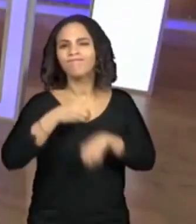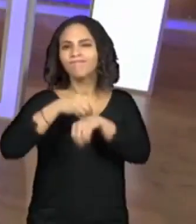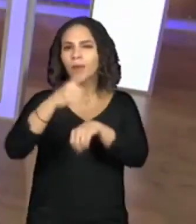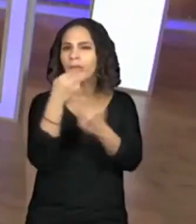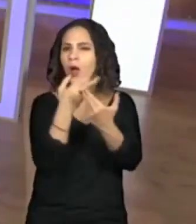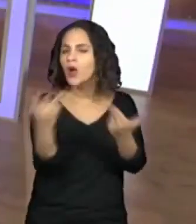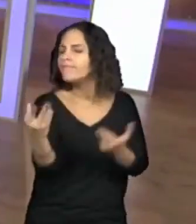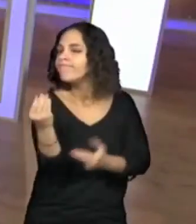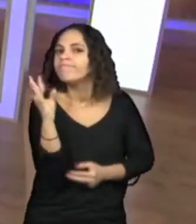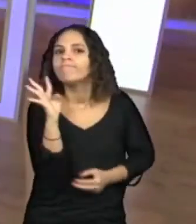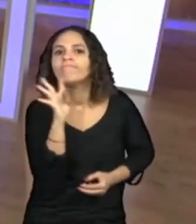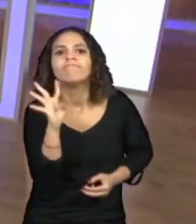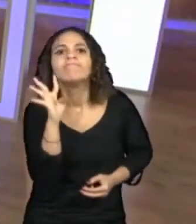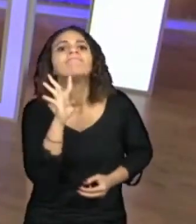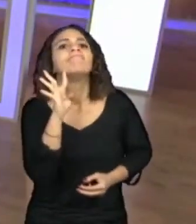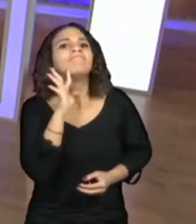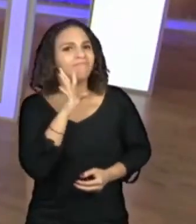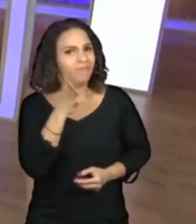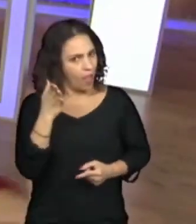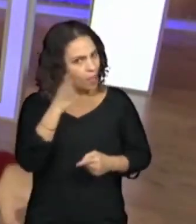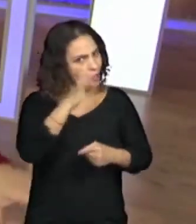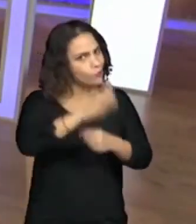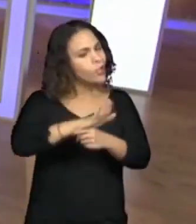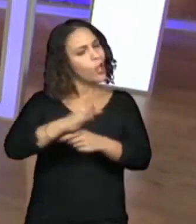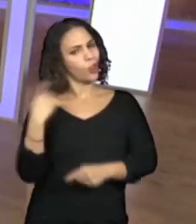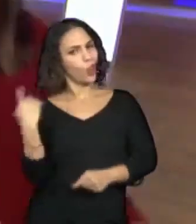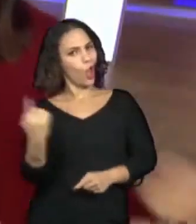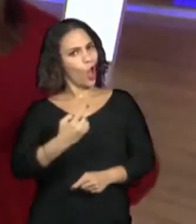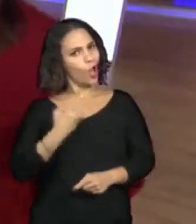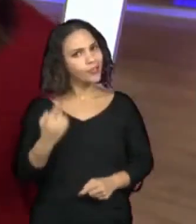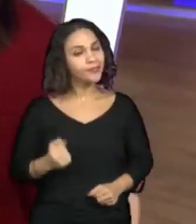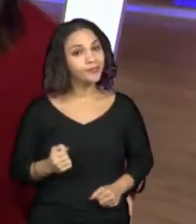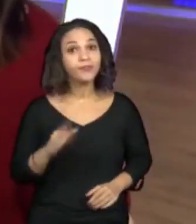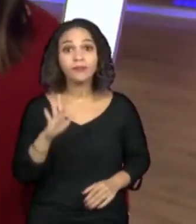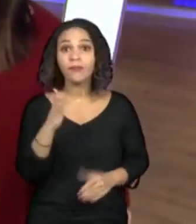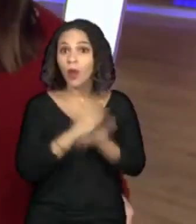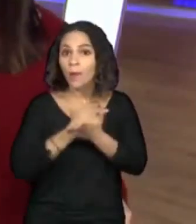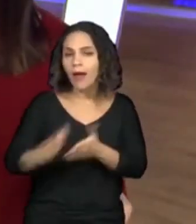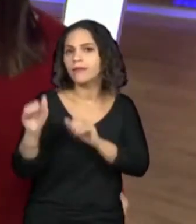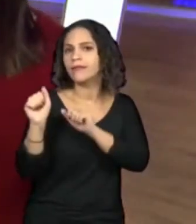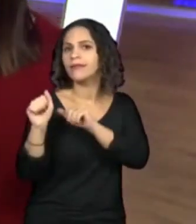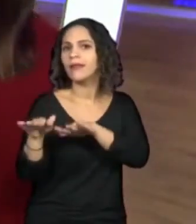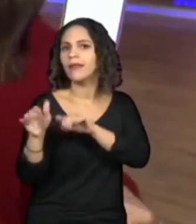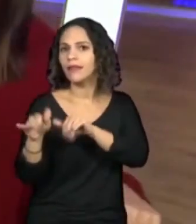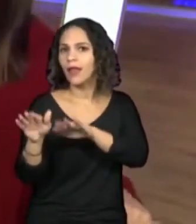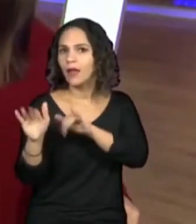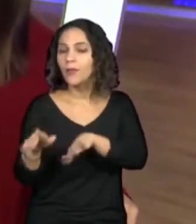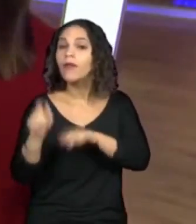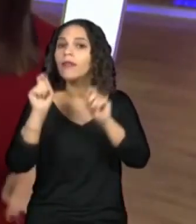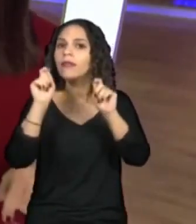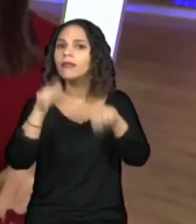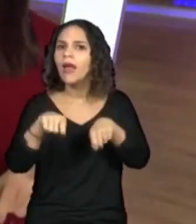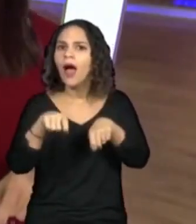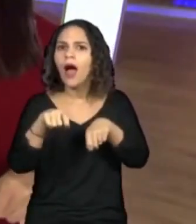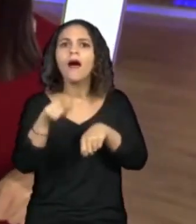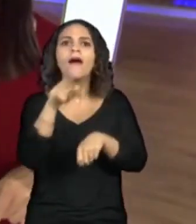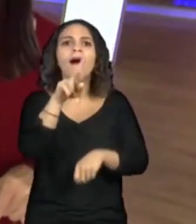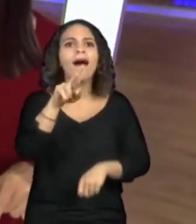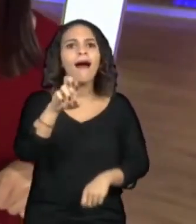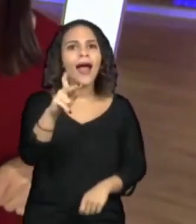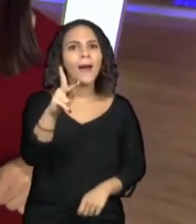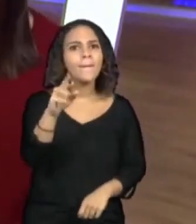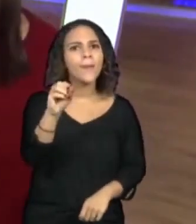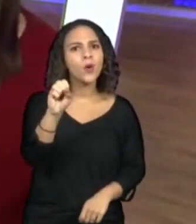uma coisa para vocês. É uma coisinha que vai ajudar todo mundo por aí. A partir de setembro, você vai poder acessar o repositório das